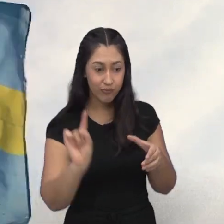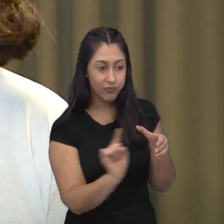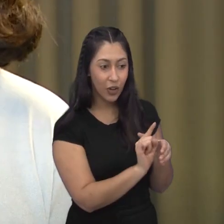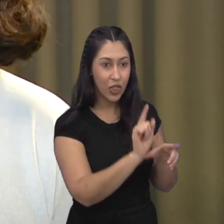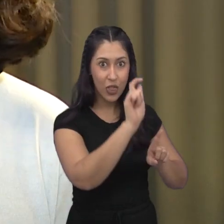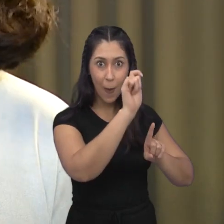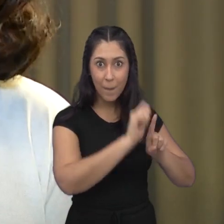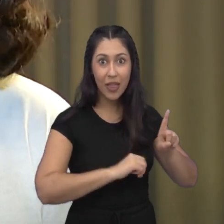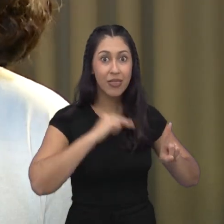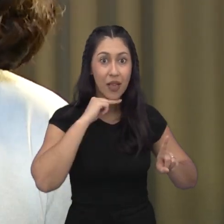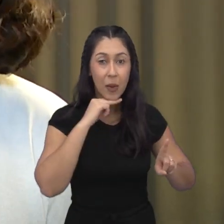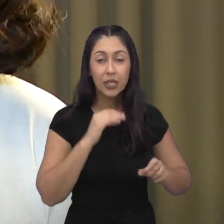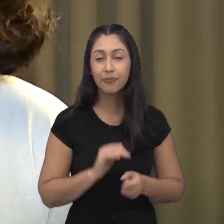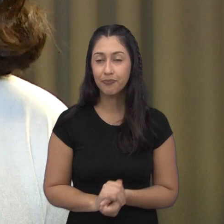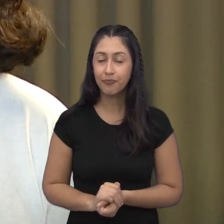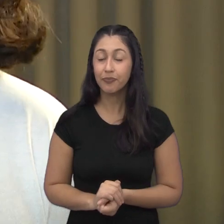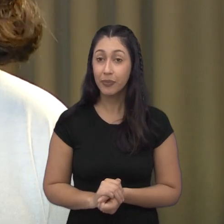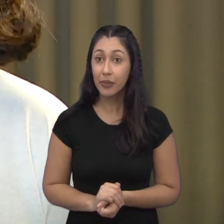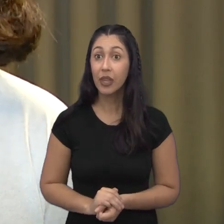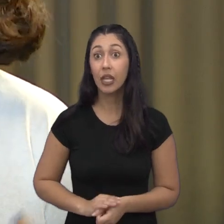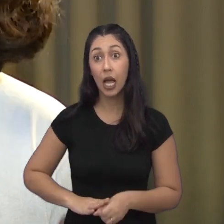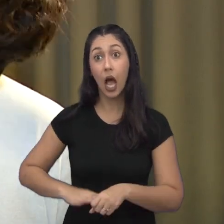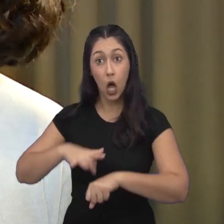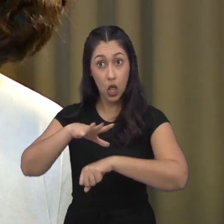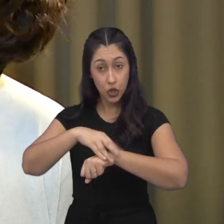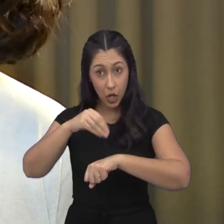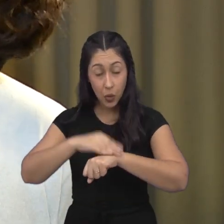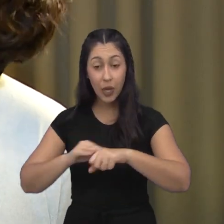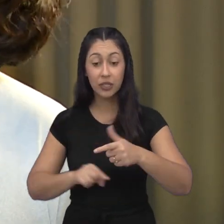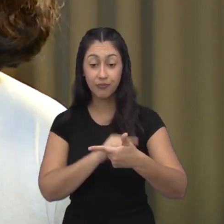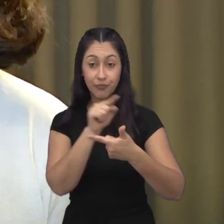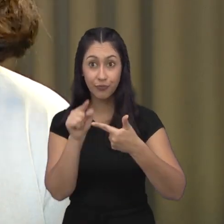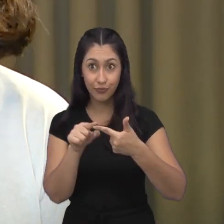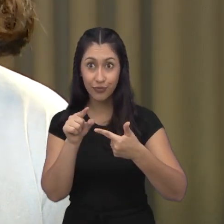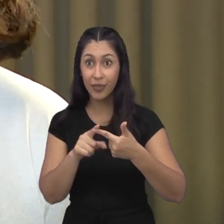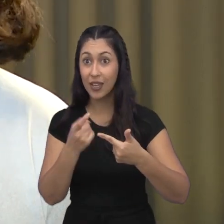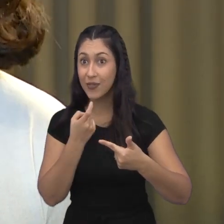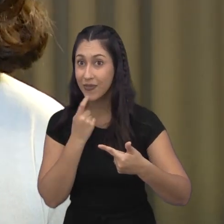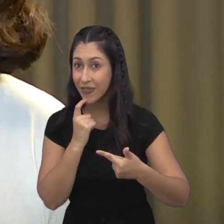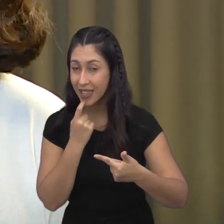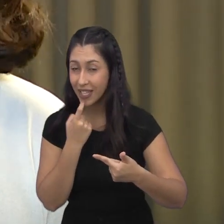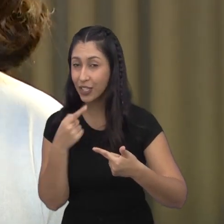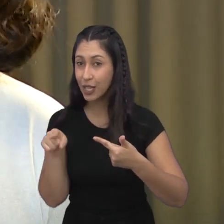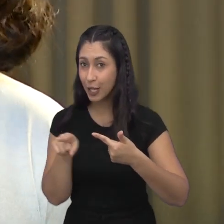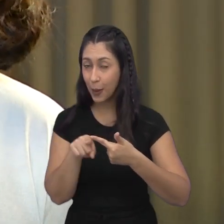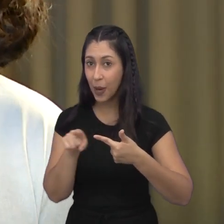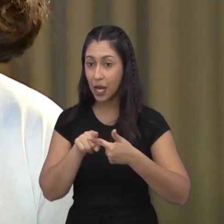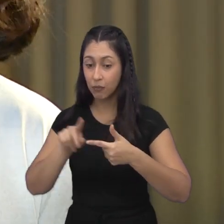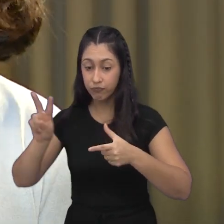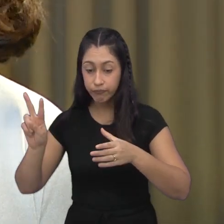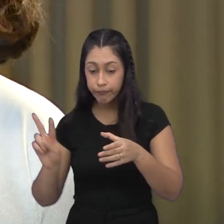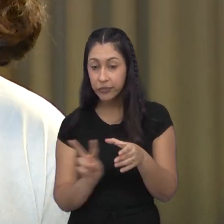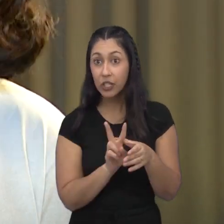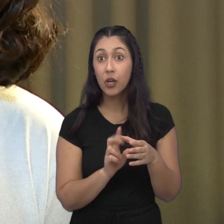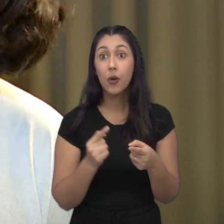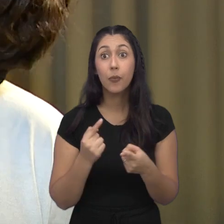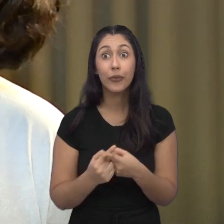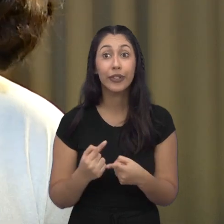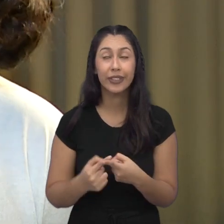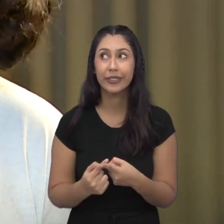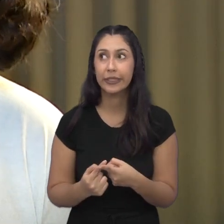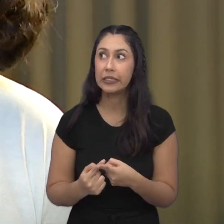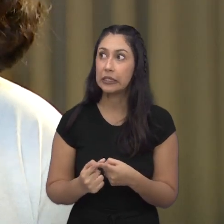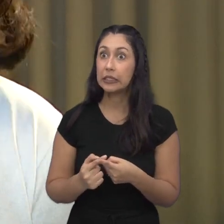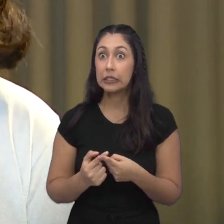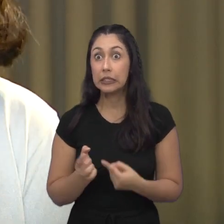março. A Suécia e a Finlândia, no caso a Finlândia foi o penúltimo país, agora a Suécia, eles entraram porque, na verdade, é um